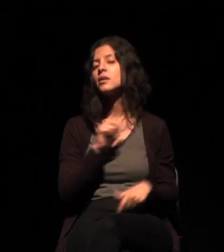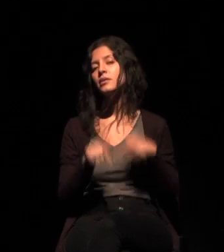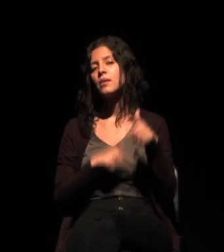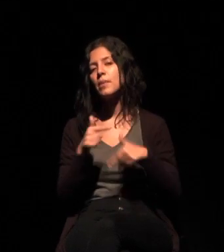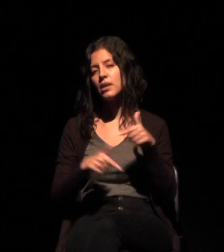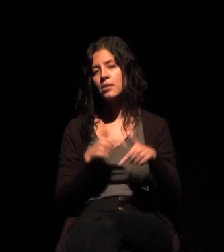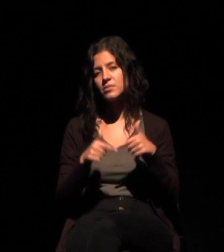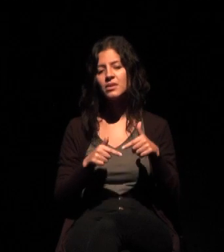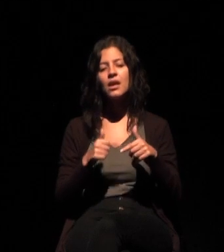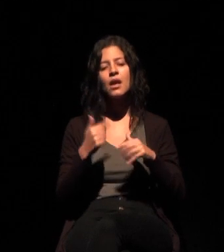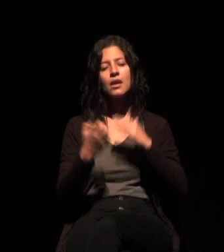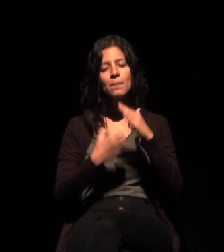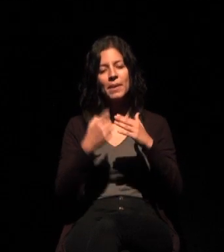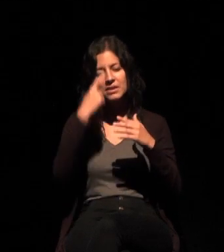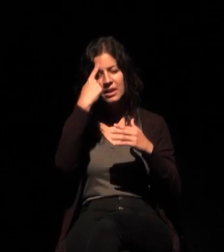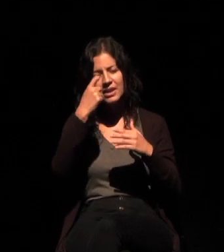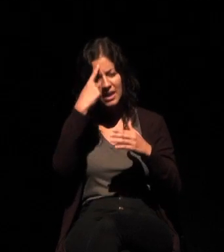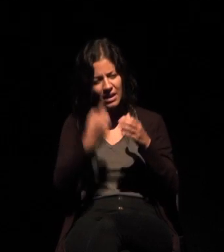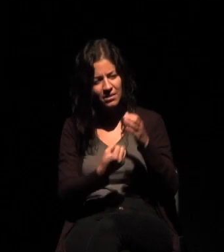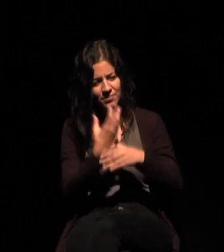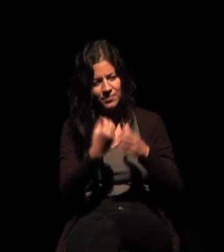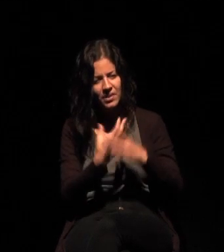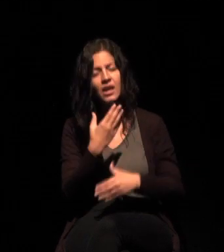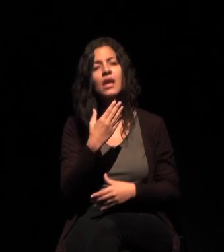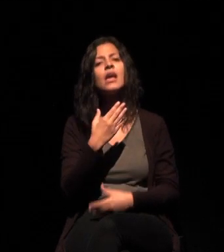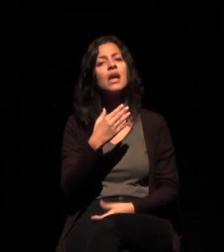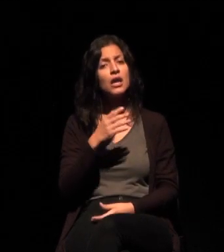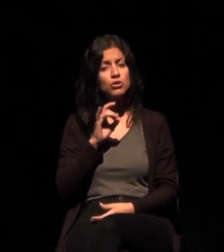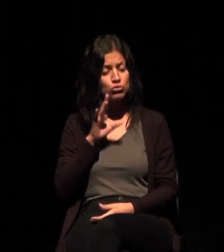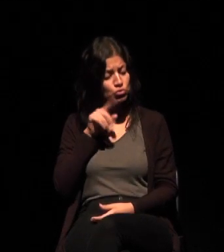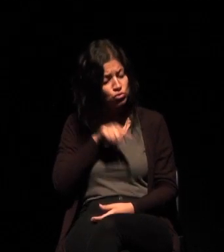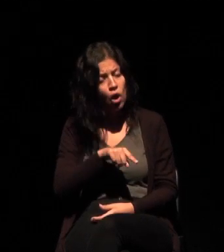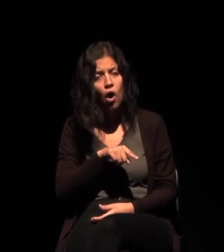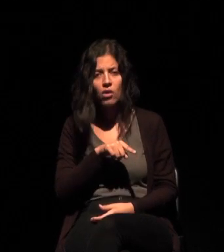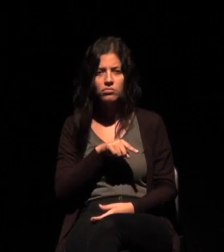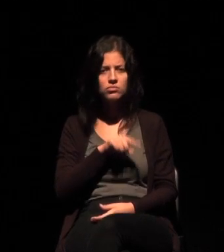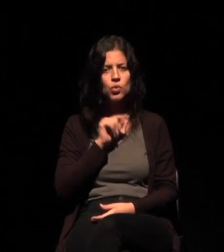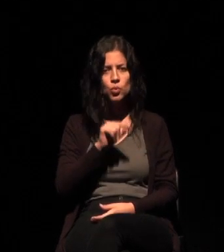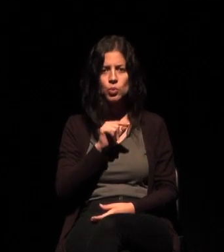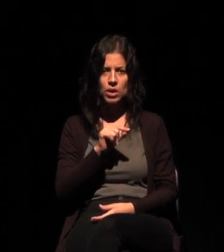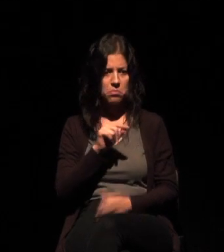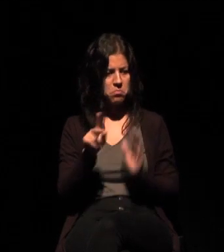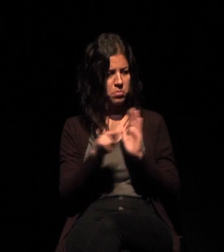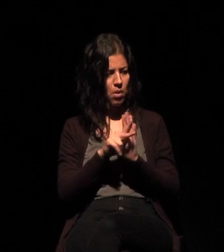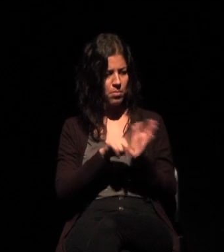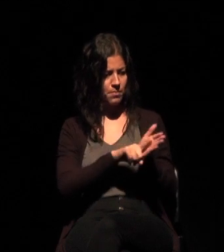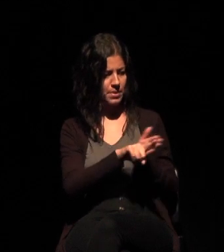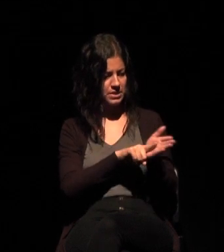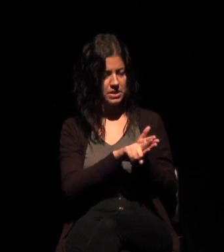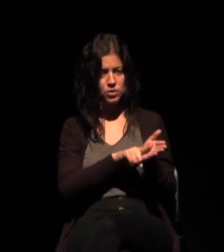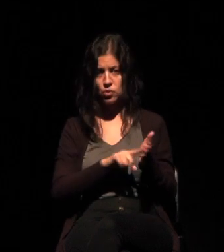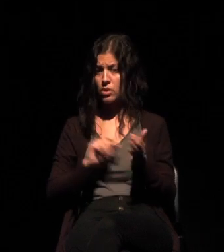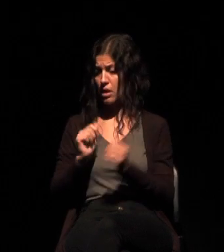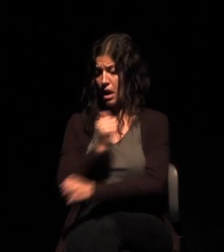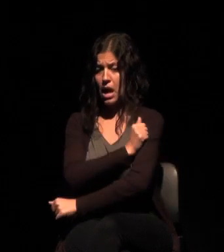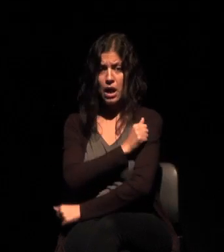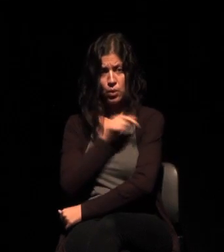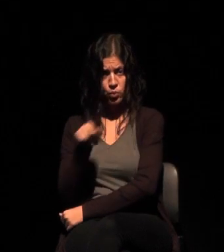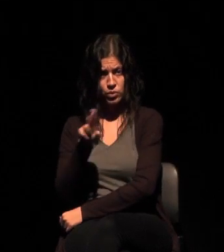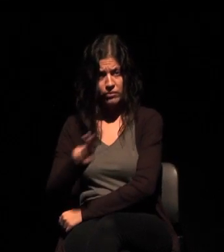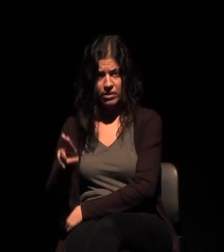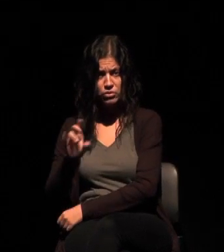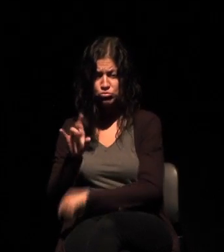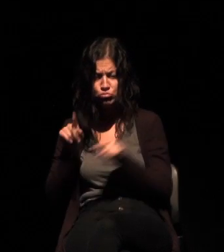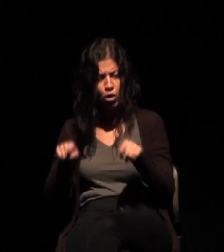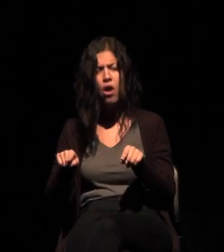e startups que não tem que ser necessariamente só de investigadores e de alunos da universidade do porto podem ser de pessoas de outras áreas